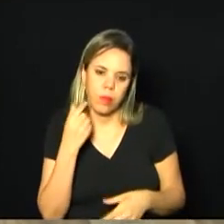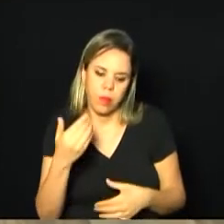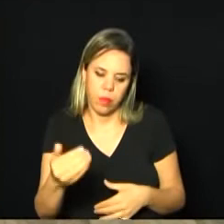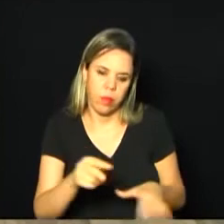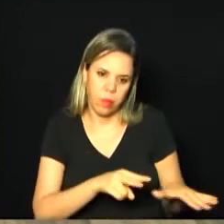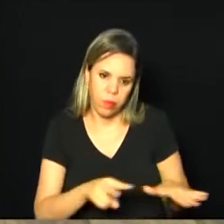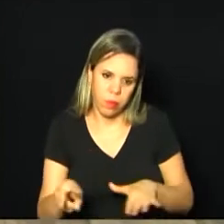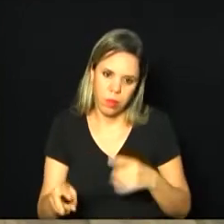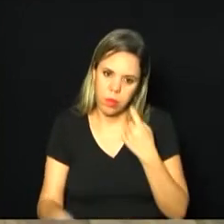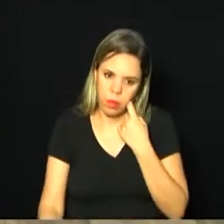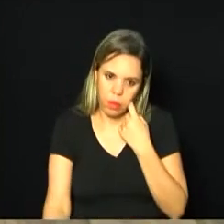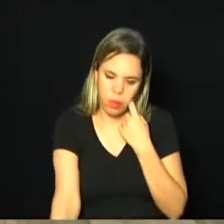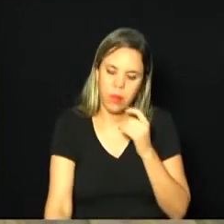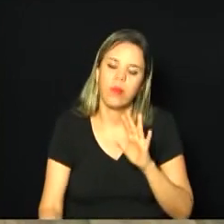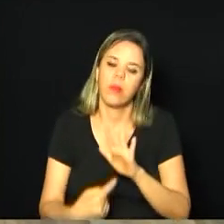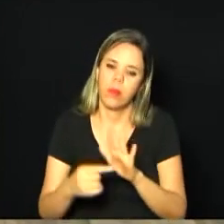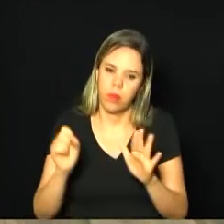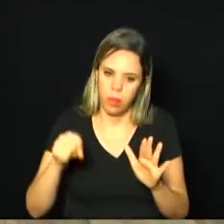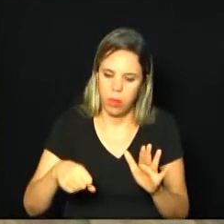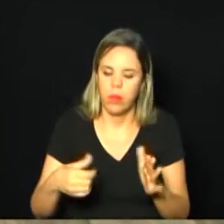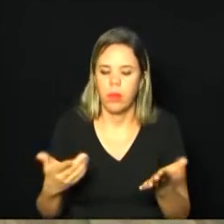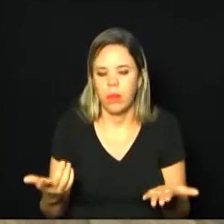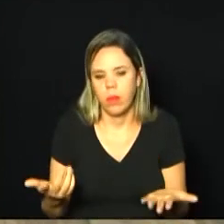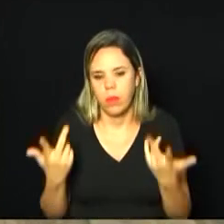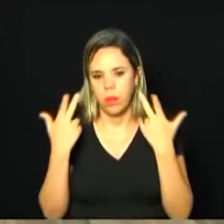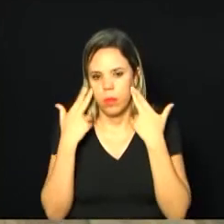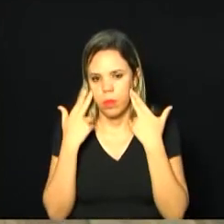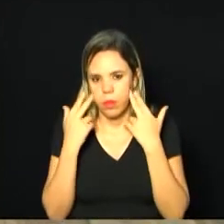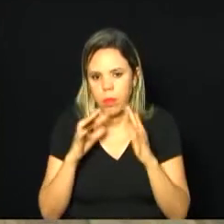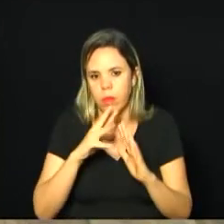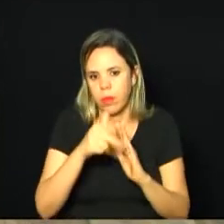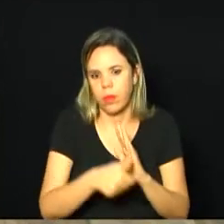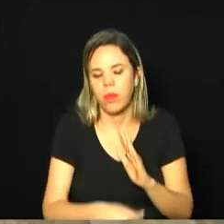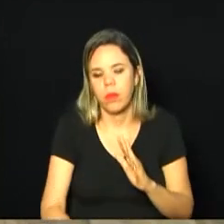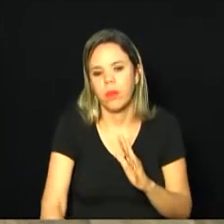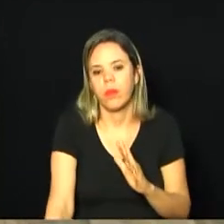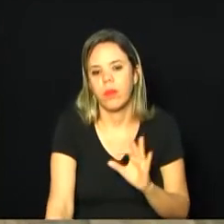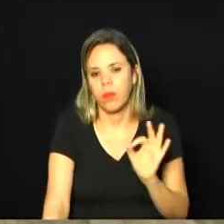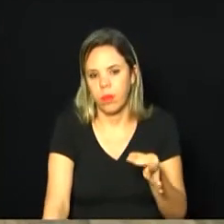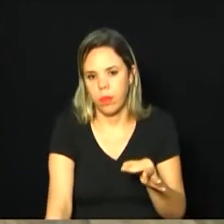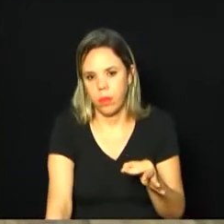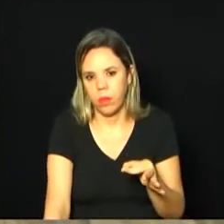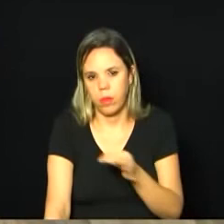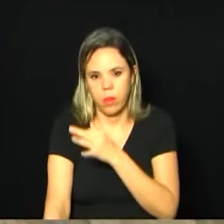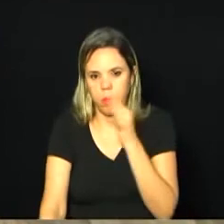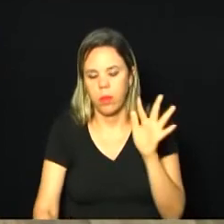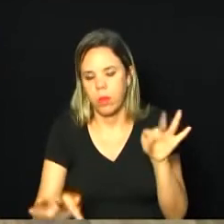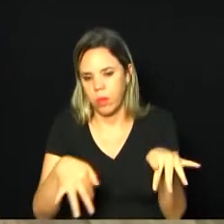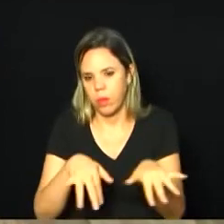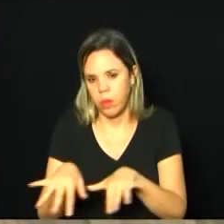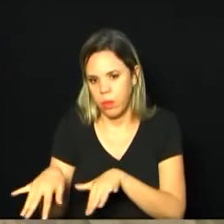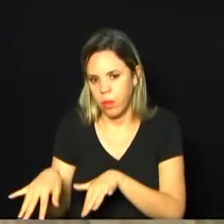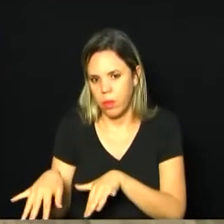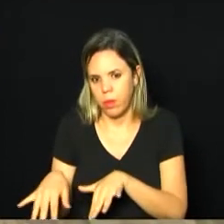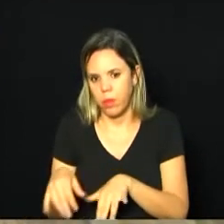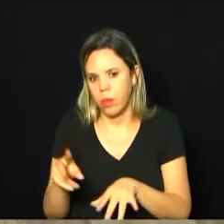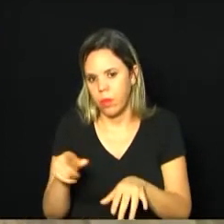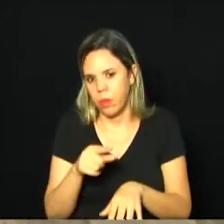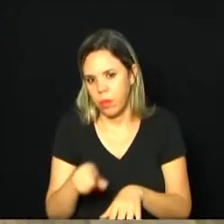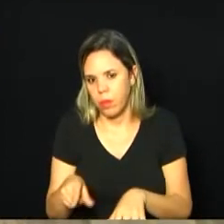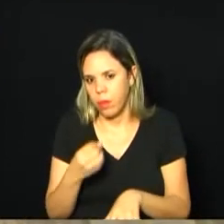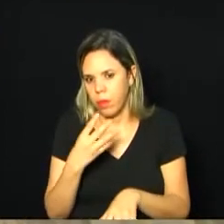na próxima sexta Nós vamos exibir normalmente o giro ambiental Tá certo ótimo fim de semana ótimo